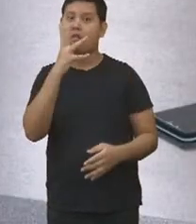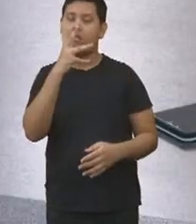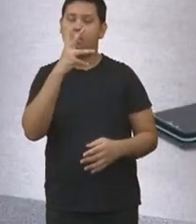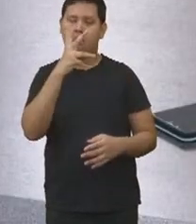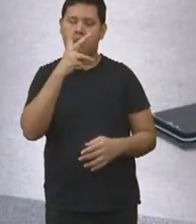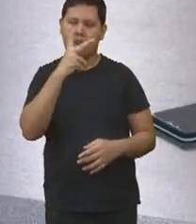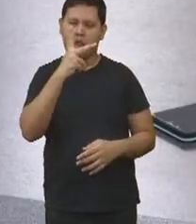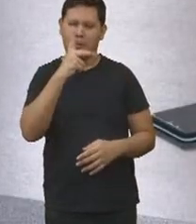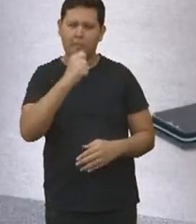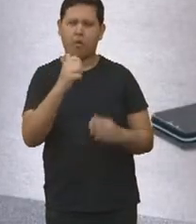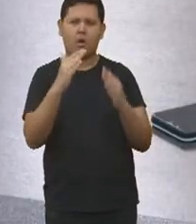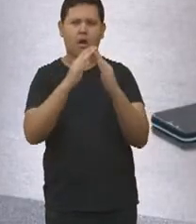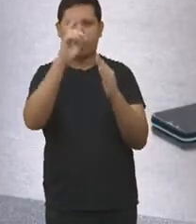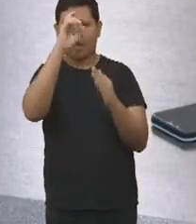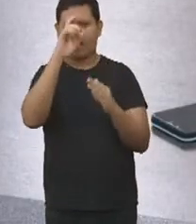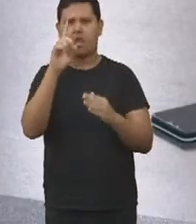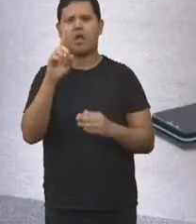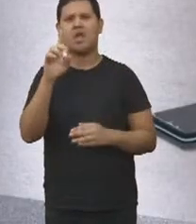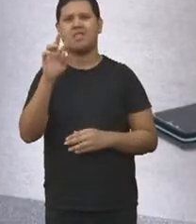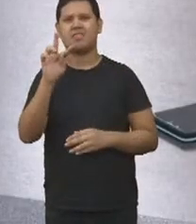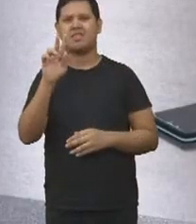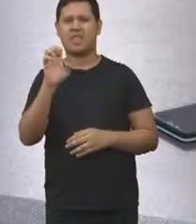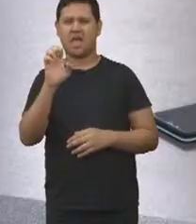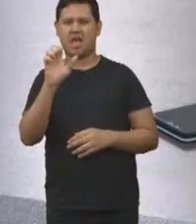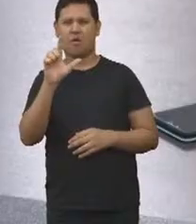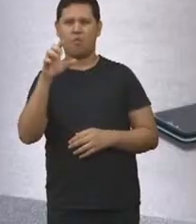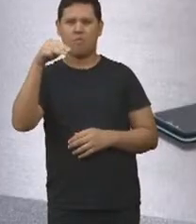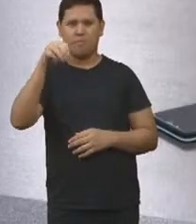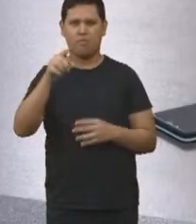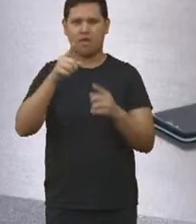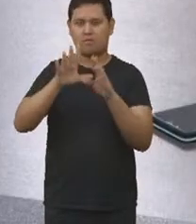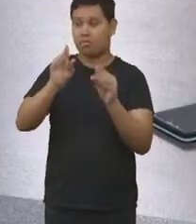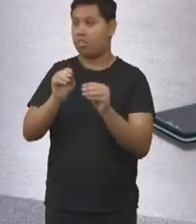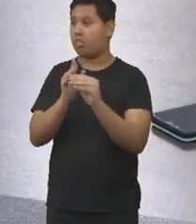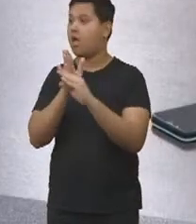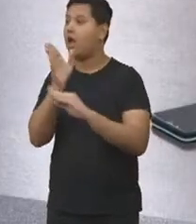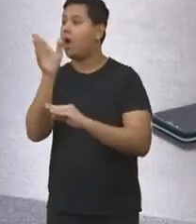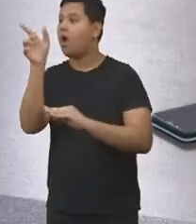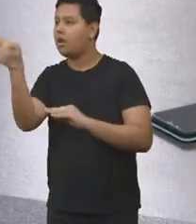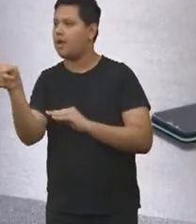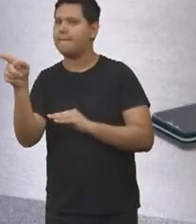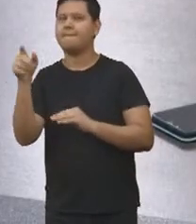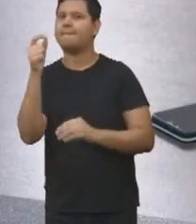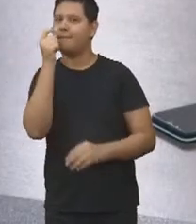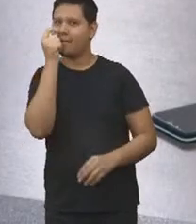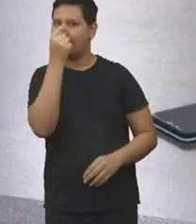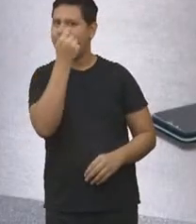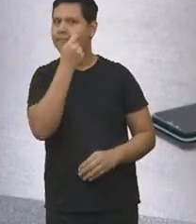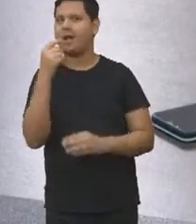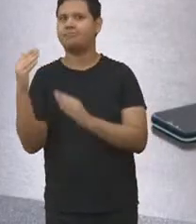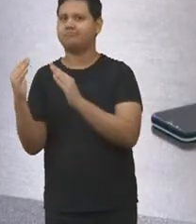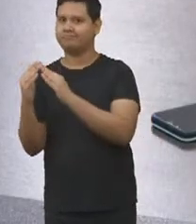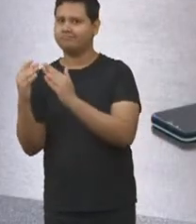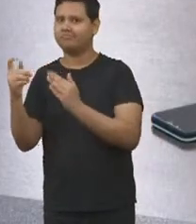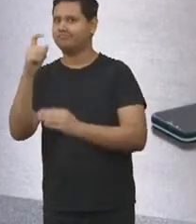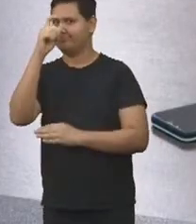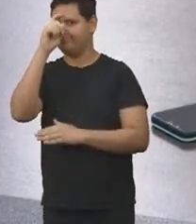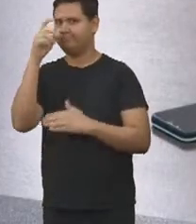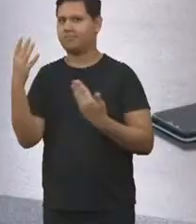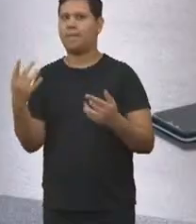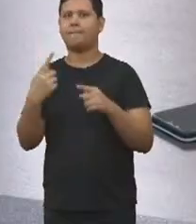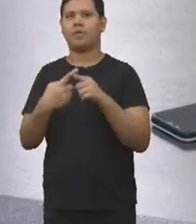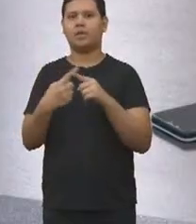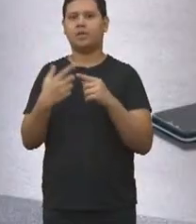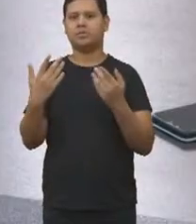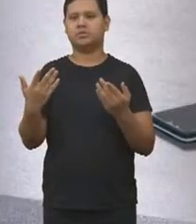Telmo, lota de gente ali, eles vão para o Parque Minha Lua e traz essa polêmica todo lá. E aí, eu,